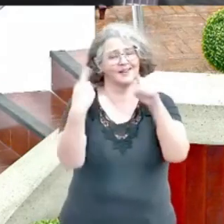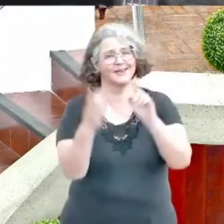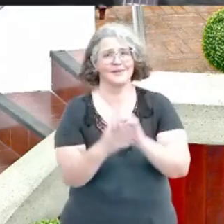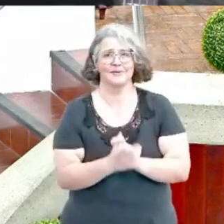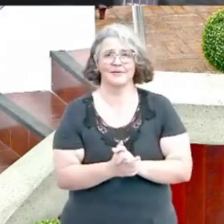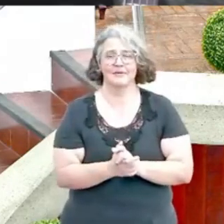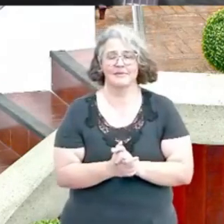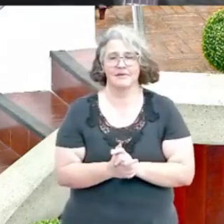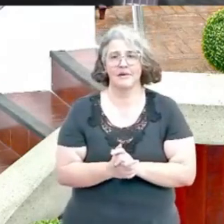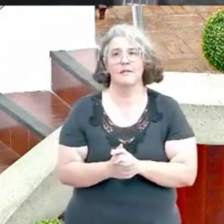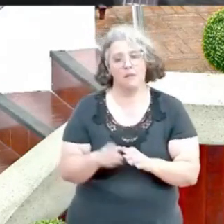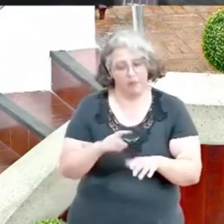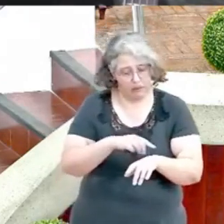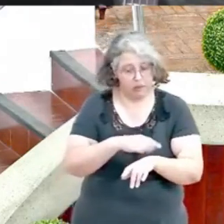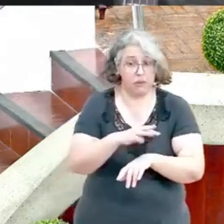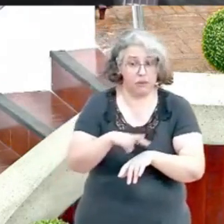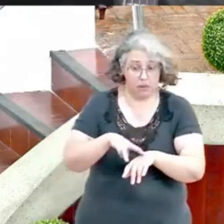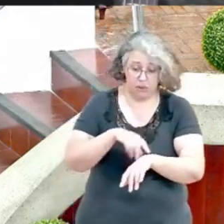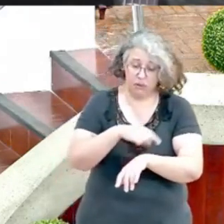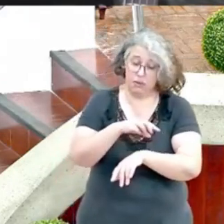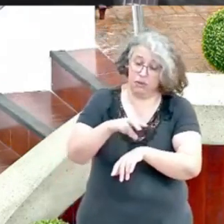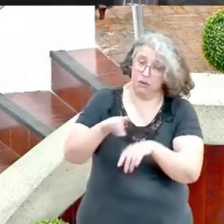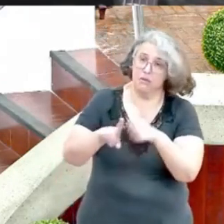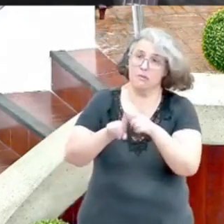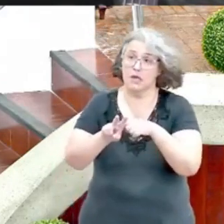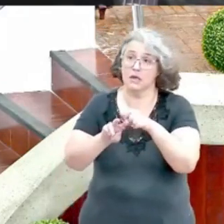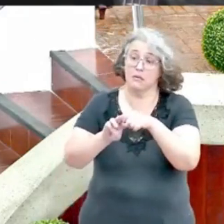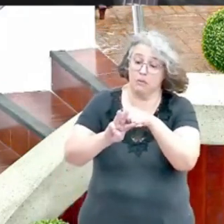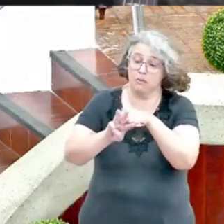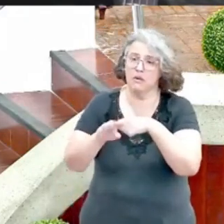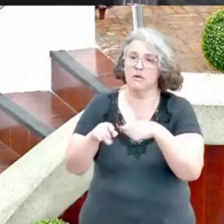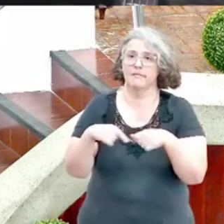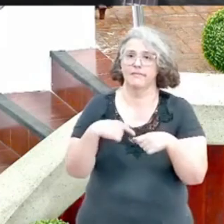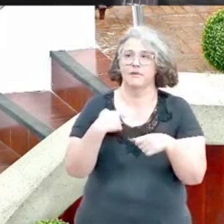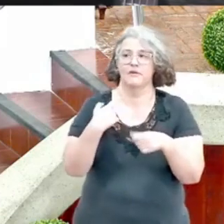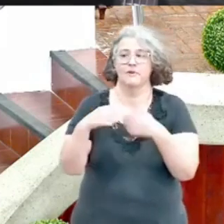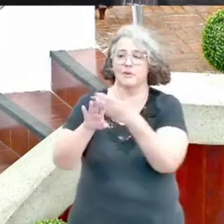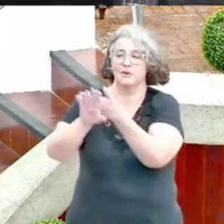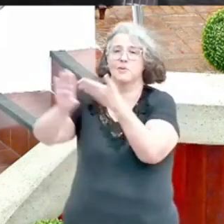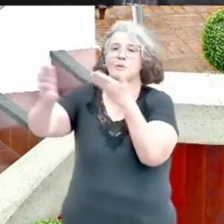Por um bom tempo, ficamos longe dos olhos,